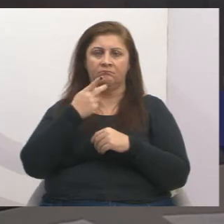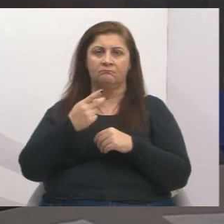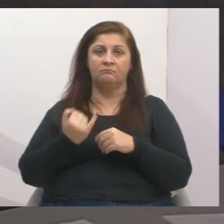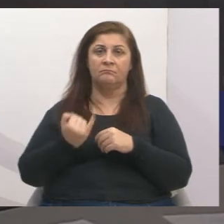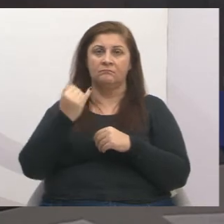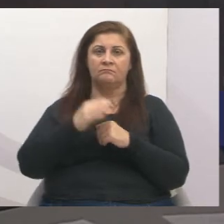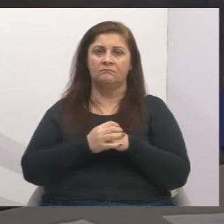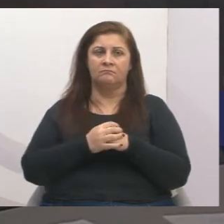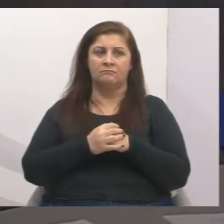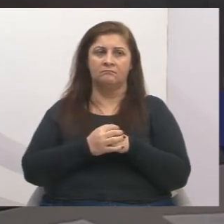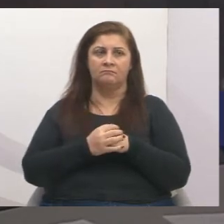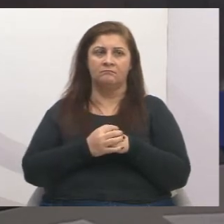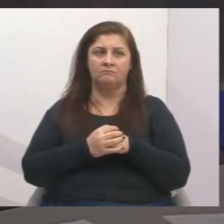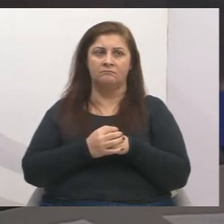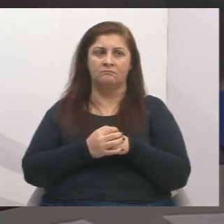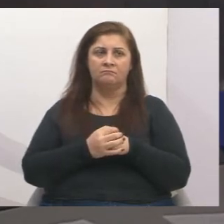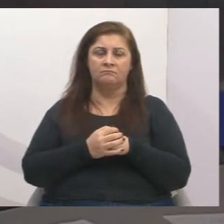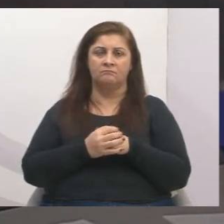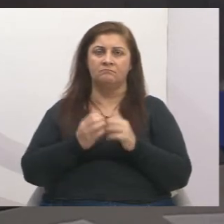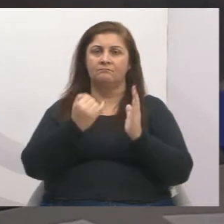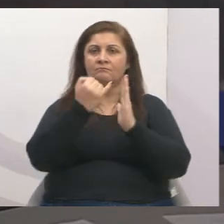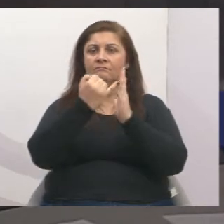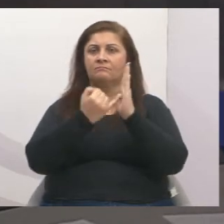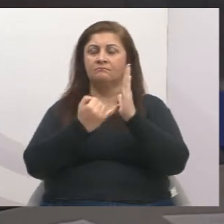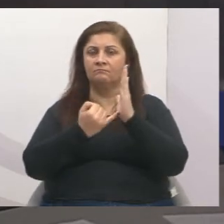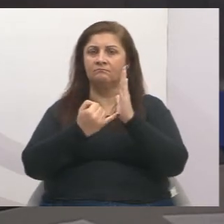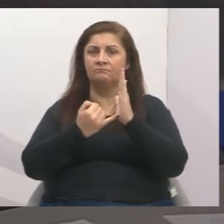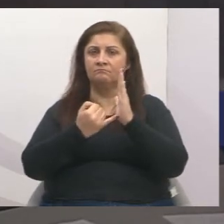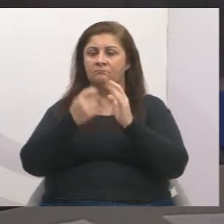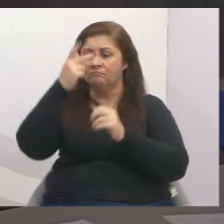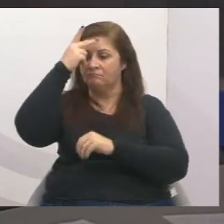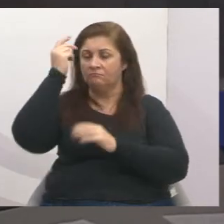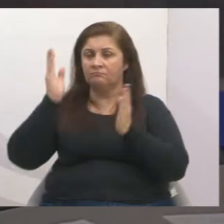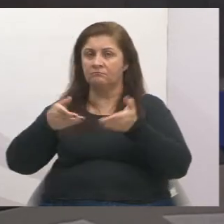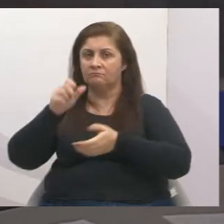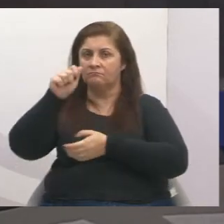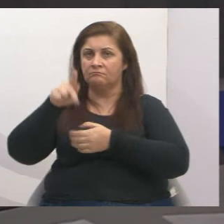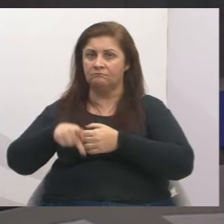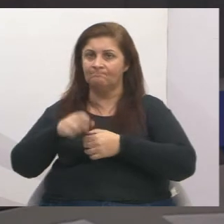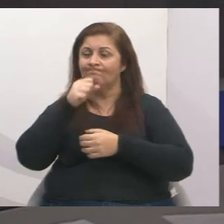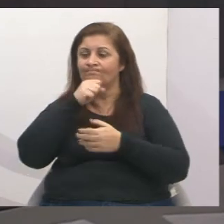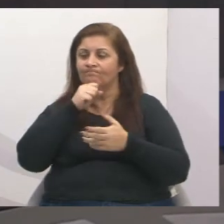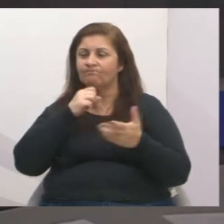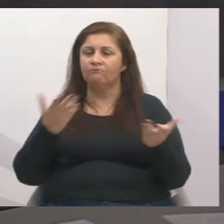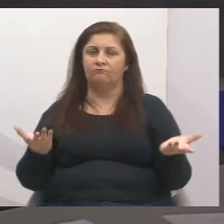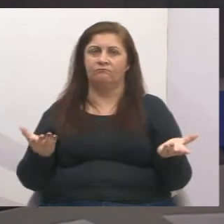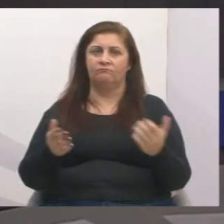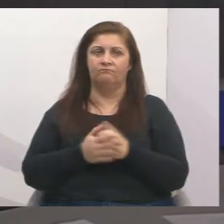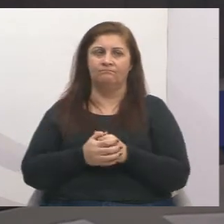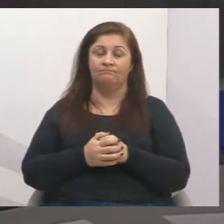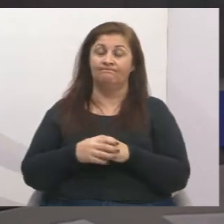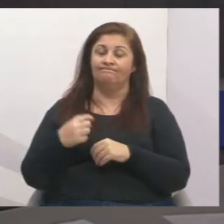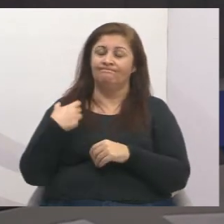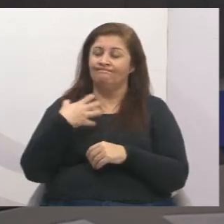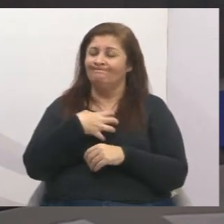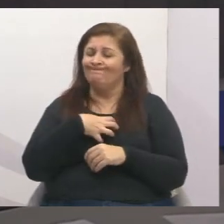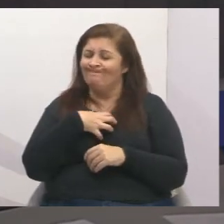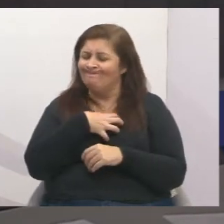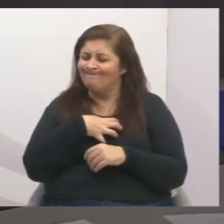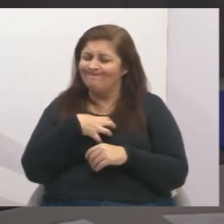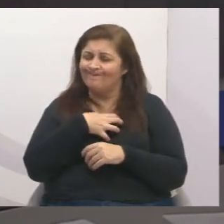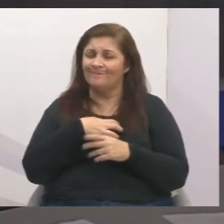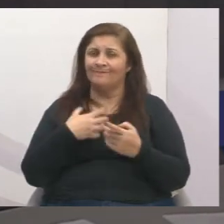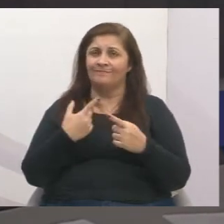sobre tributar aí os aposentados, é algo que é o que deixa a gente muito desconfortável, porque é